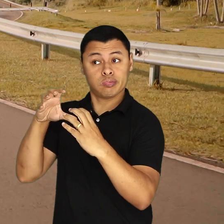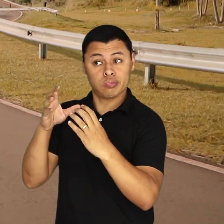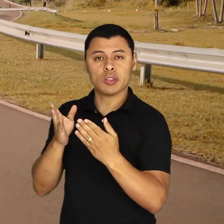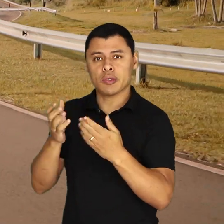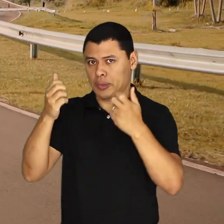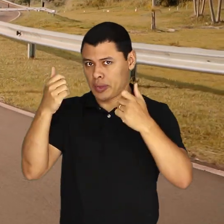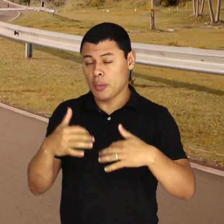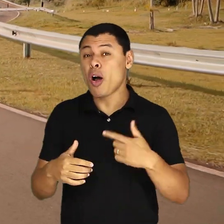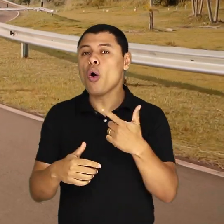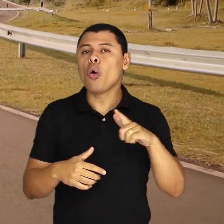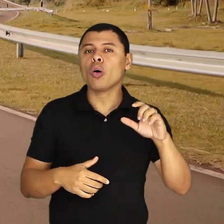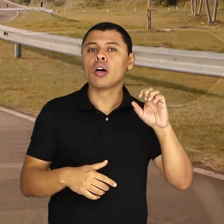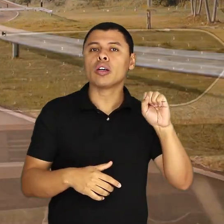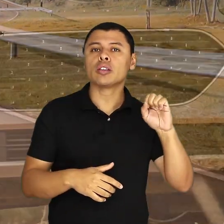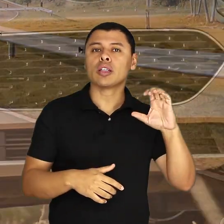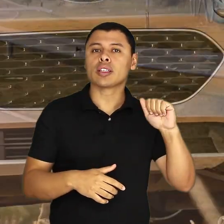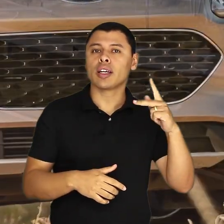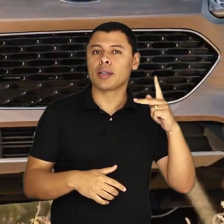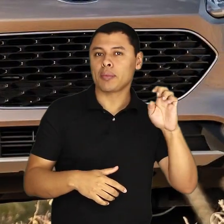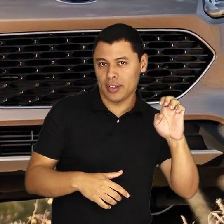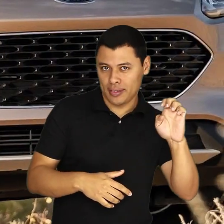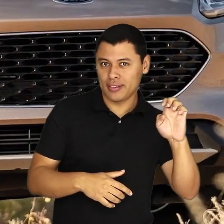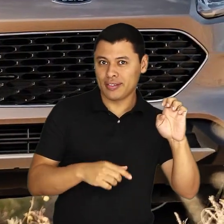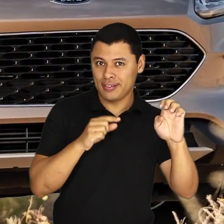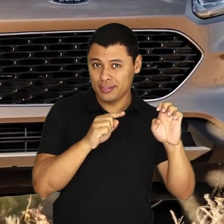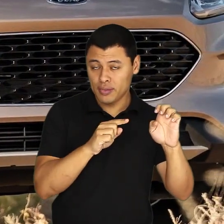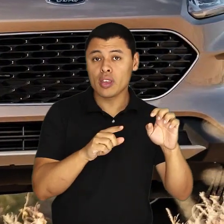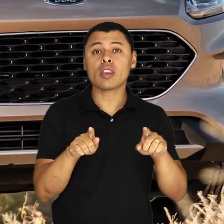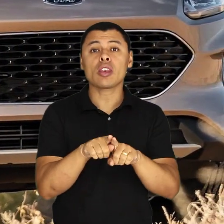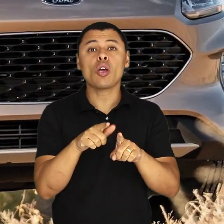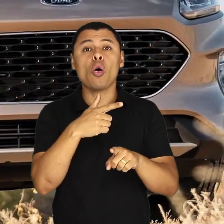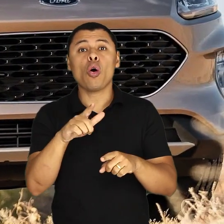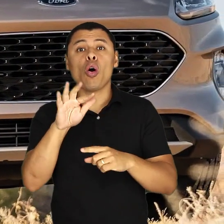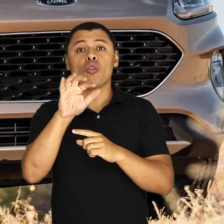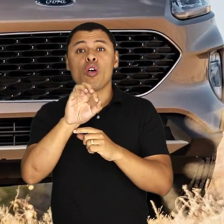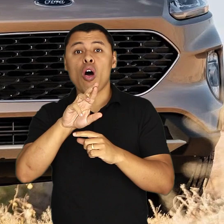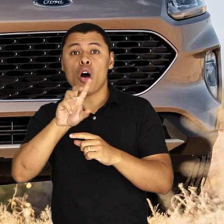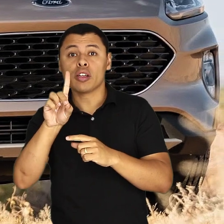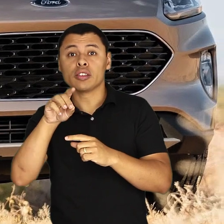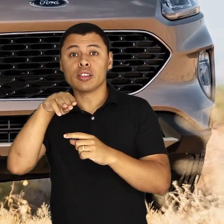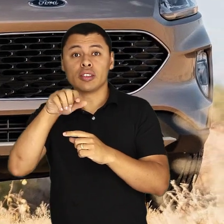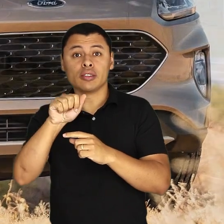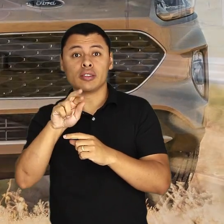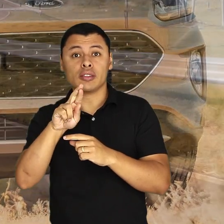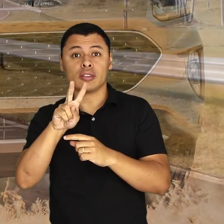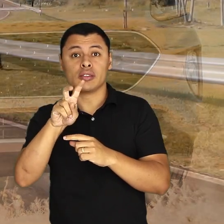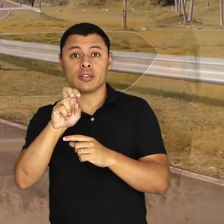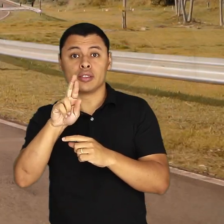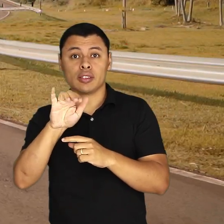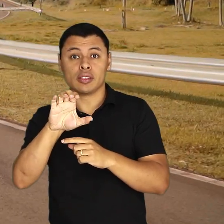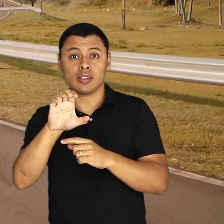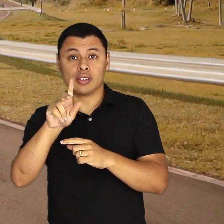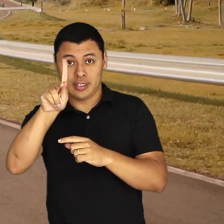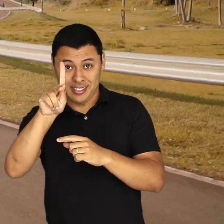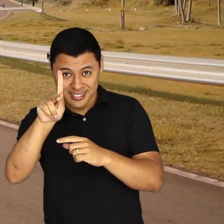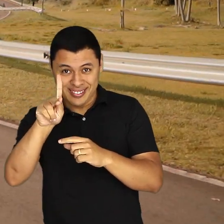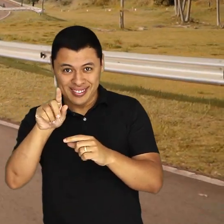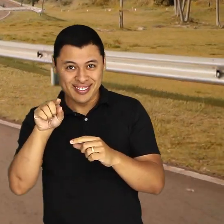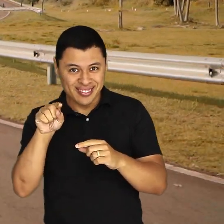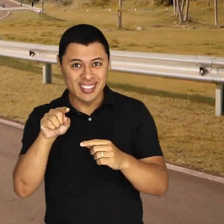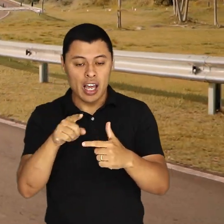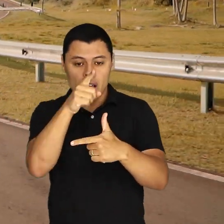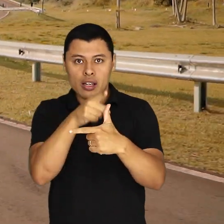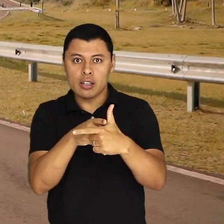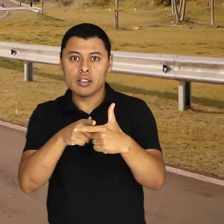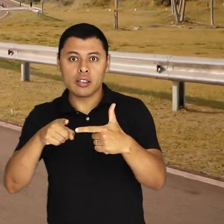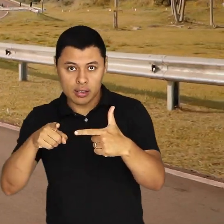a gente vai mostrar para vocês. A gente está falando do Escape Hybrid, um híbrido mais voltado para o asfalto. A gente vai ter a chegada do Ford Maverick, não o nosso clássico Maverick, mas sim uma